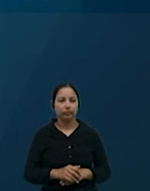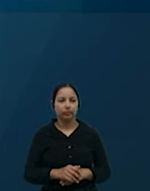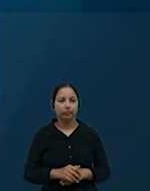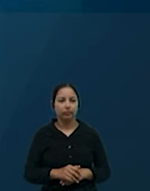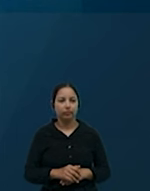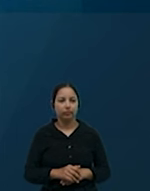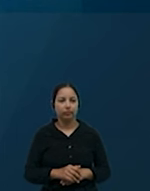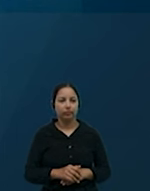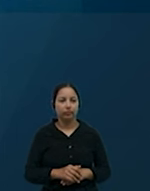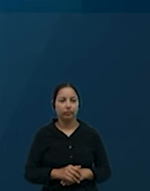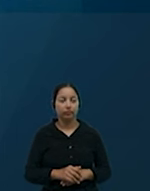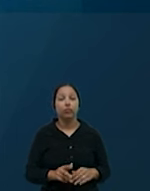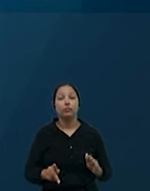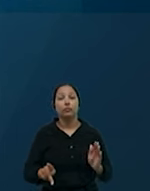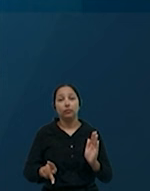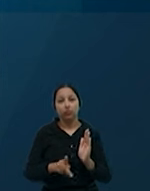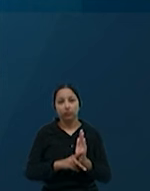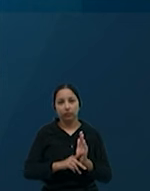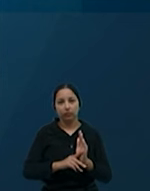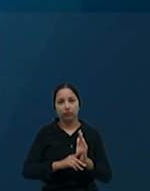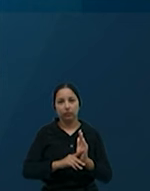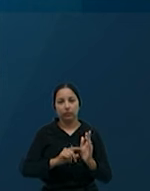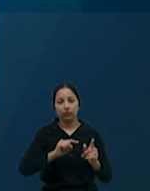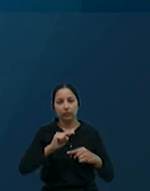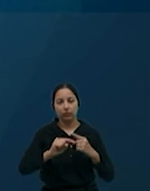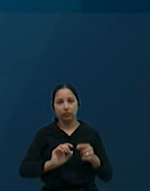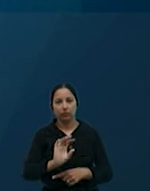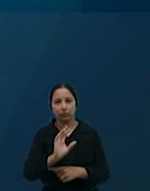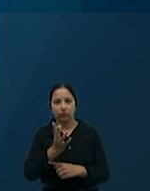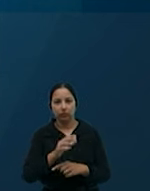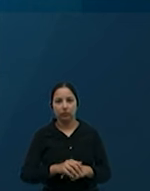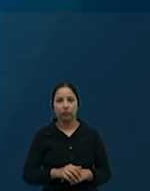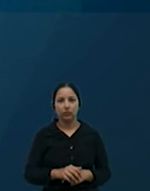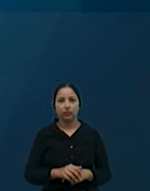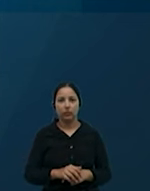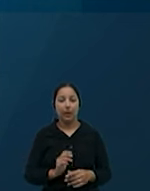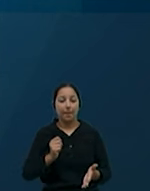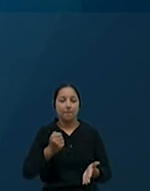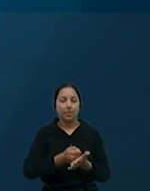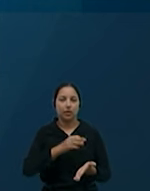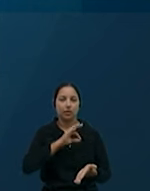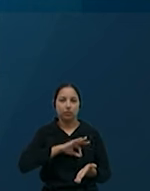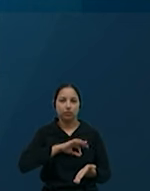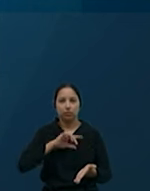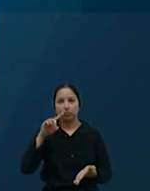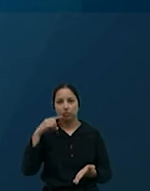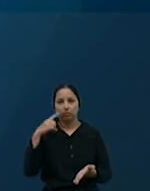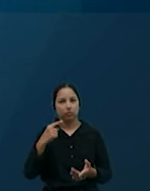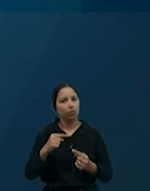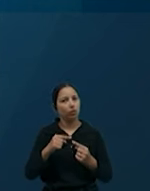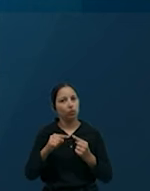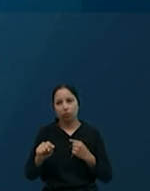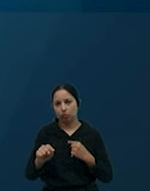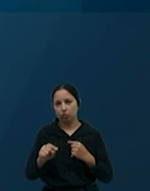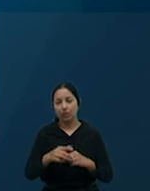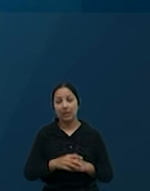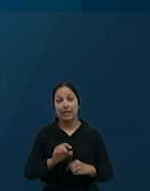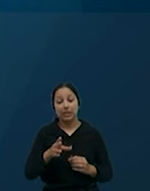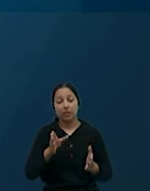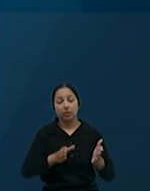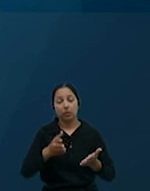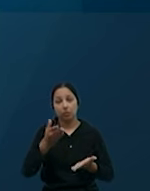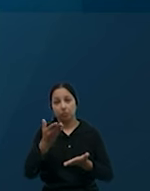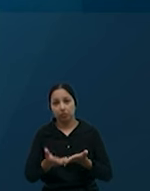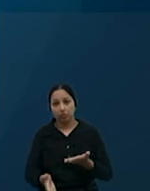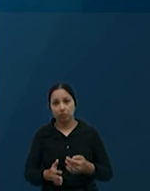da causalidade, não cabe fixação de honorários advocatícios na exceção de pré-executividade, acolhida para extinguir